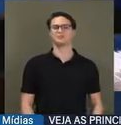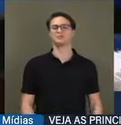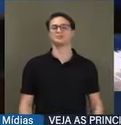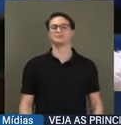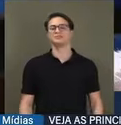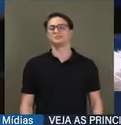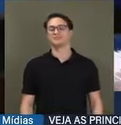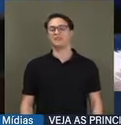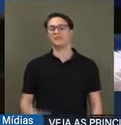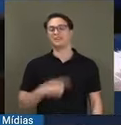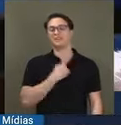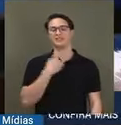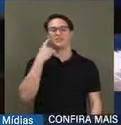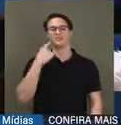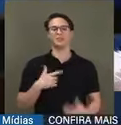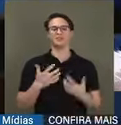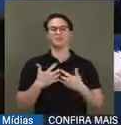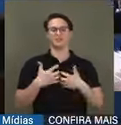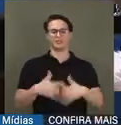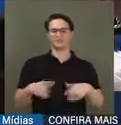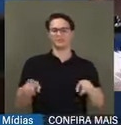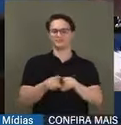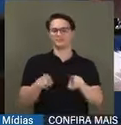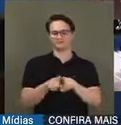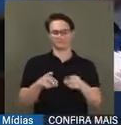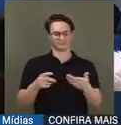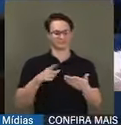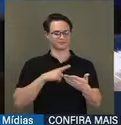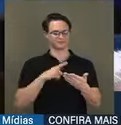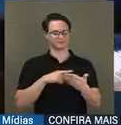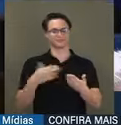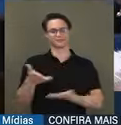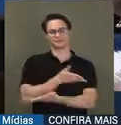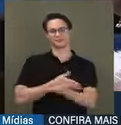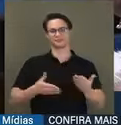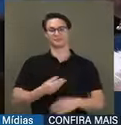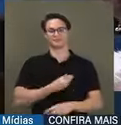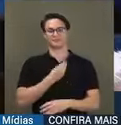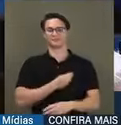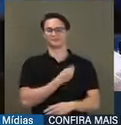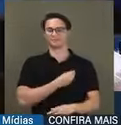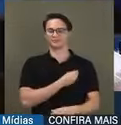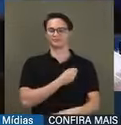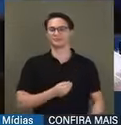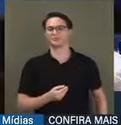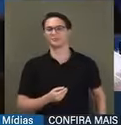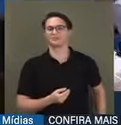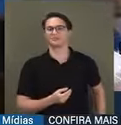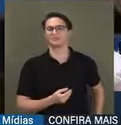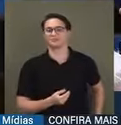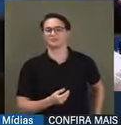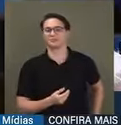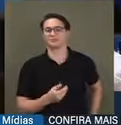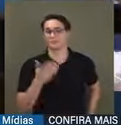Injustiças que possam estar falando. O respeito é a regra da boa convivência. Agressão, jamais. Mas o